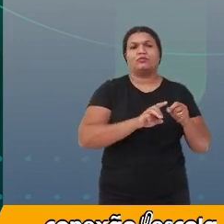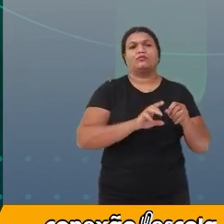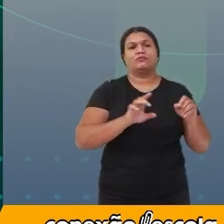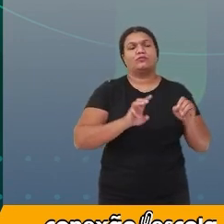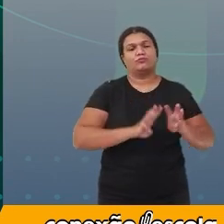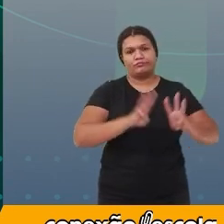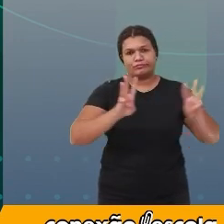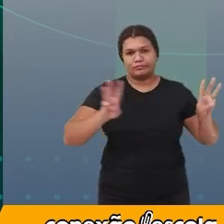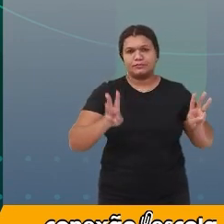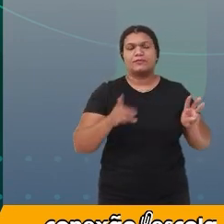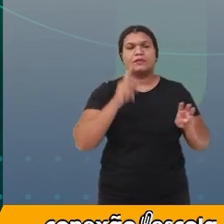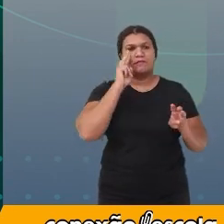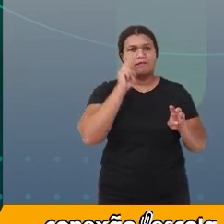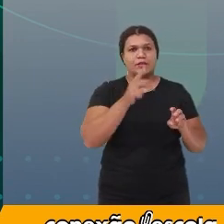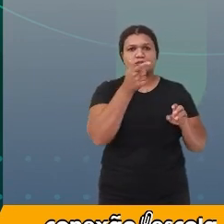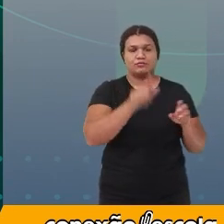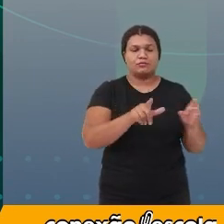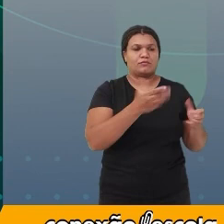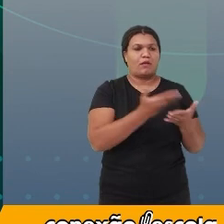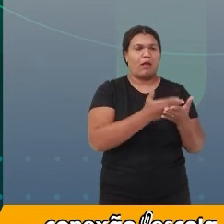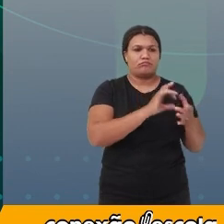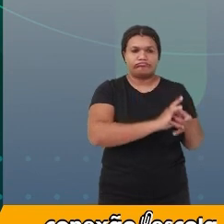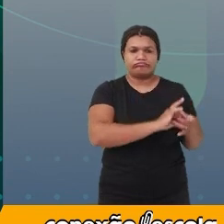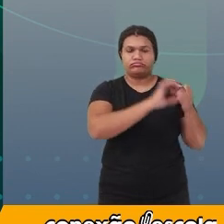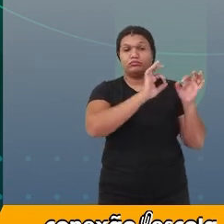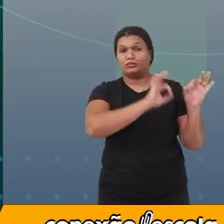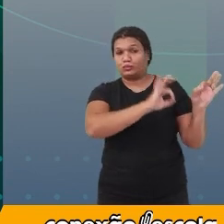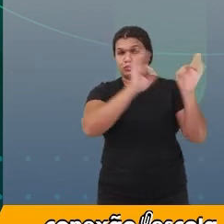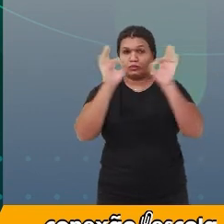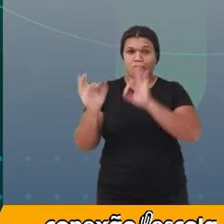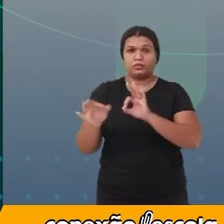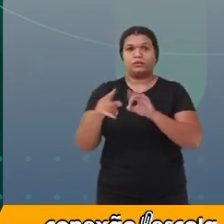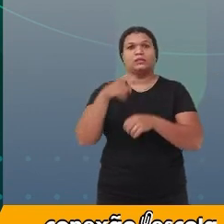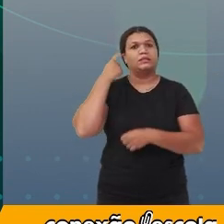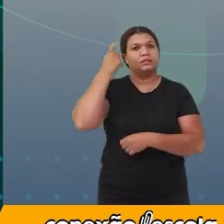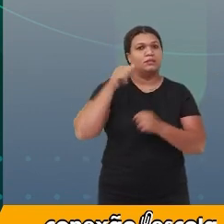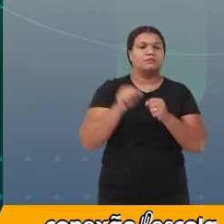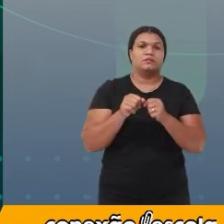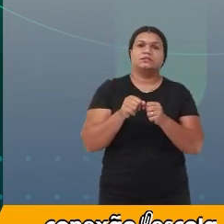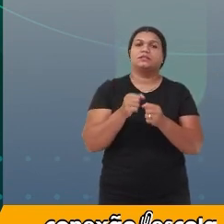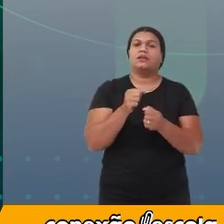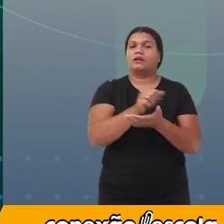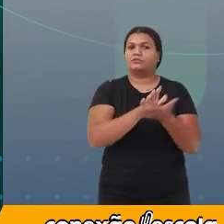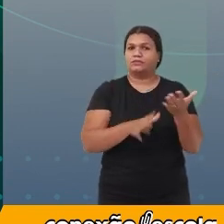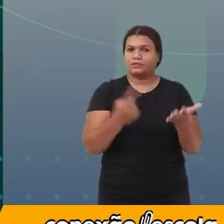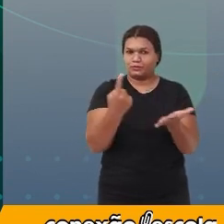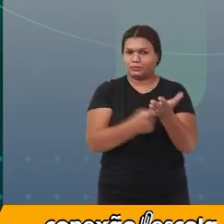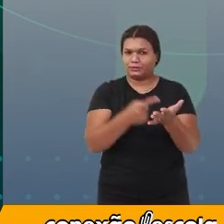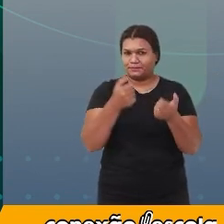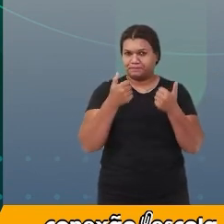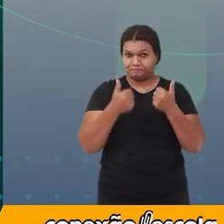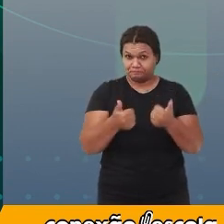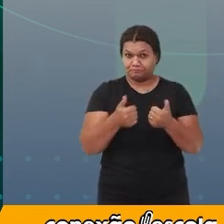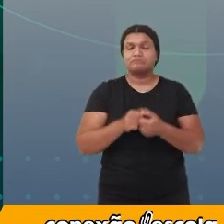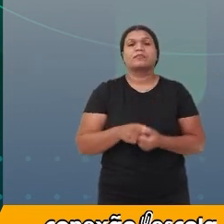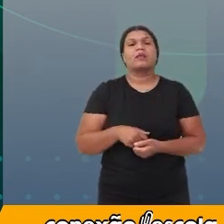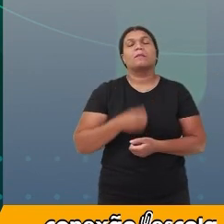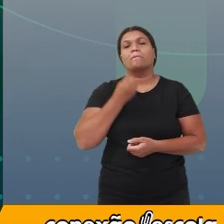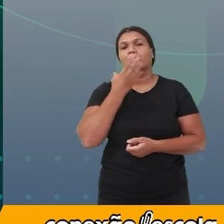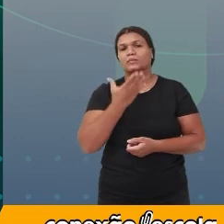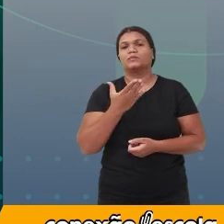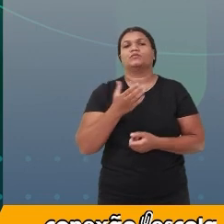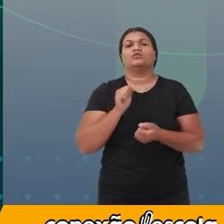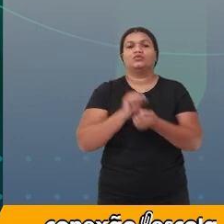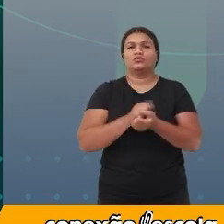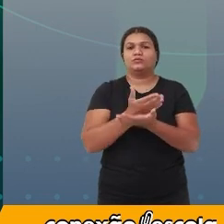retorne à nossa videoaula. Assista novamente e tente fazer os exercícios. Combinado? Foi muito bom